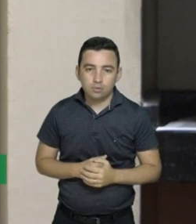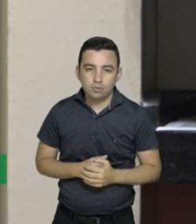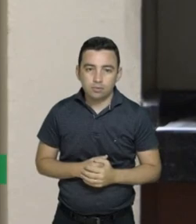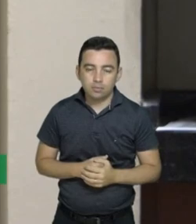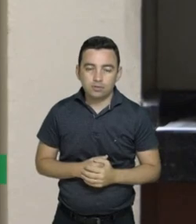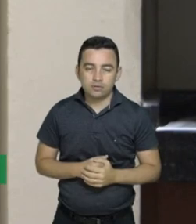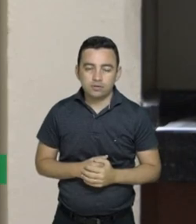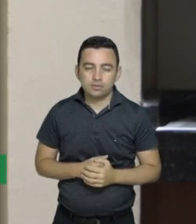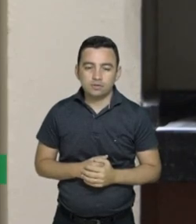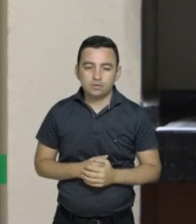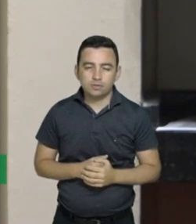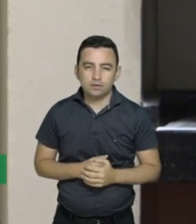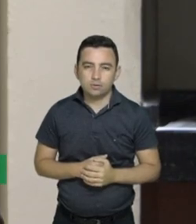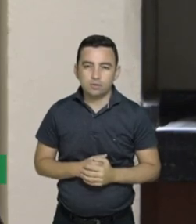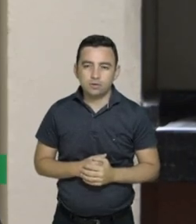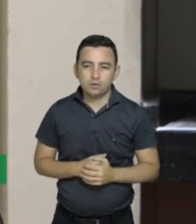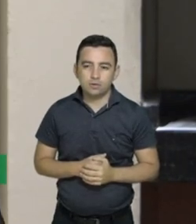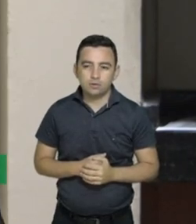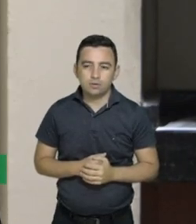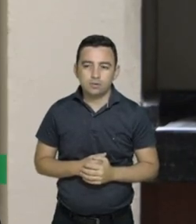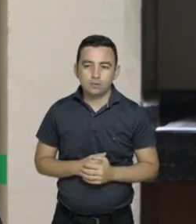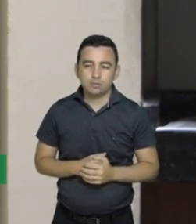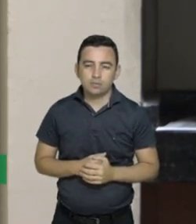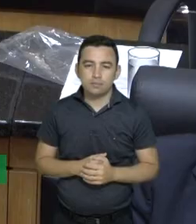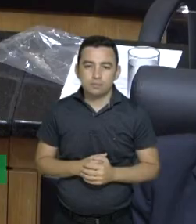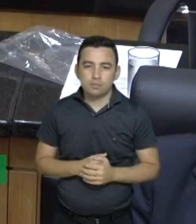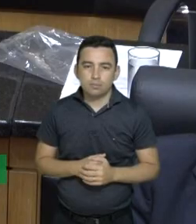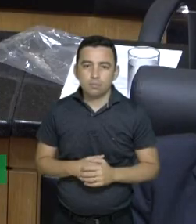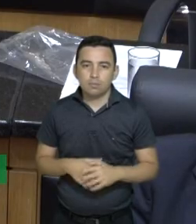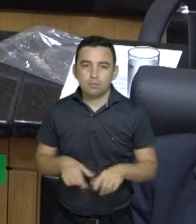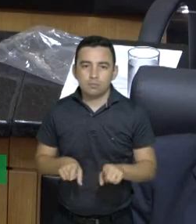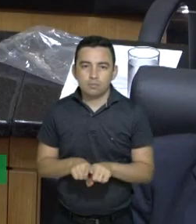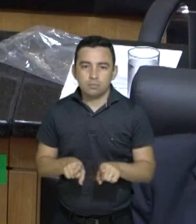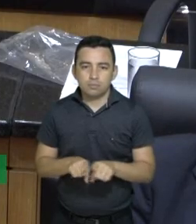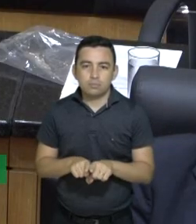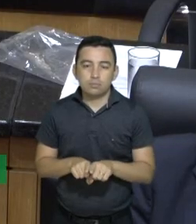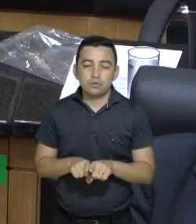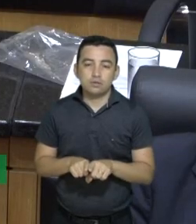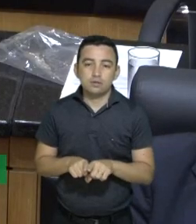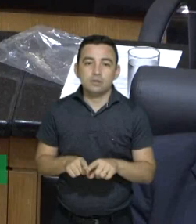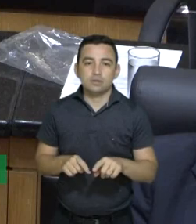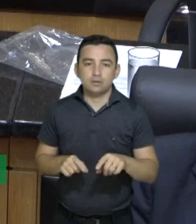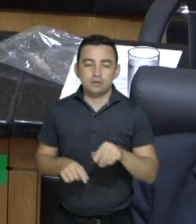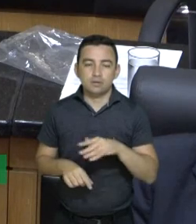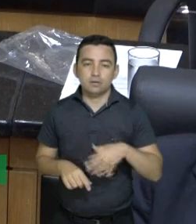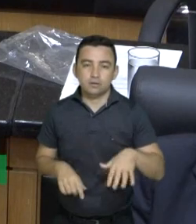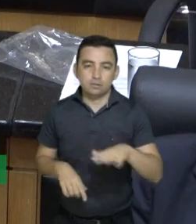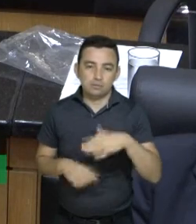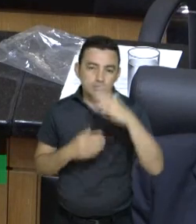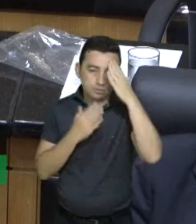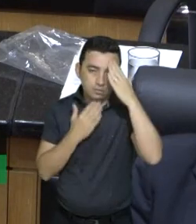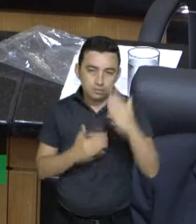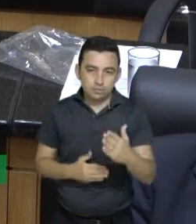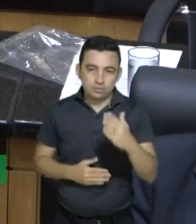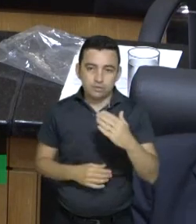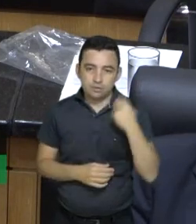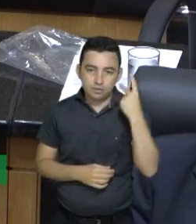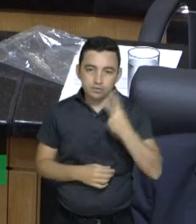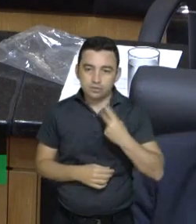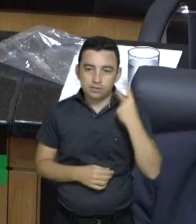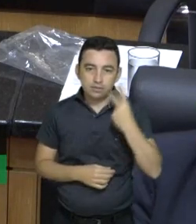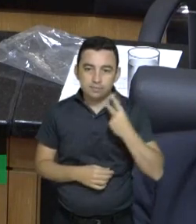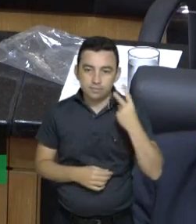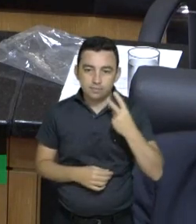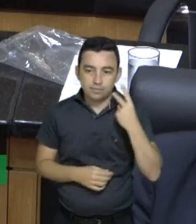pela ordem das Neves gostaria só de agradecer aqui a visita dos vereadores lá de Major Vieira